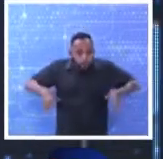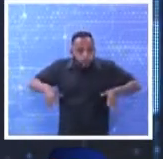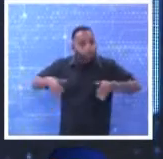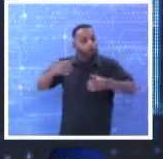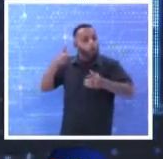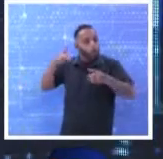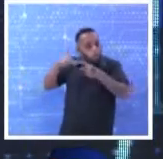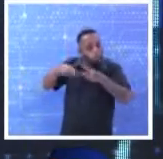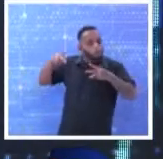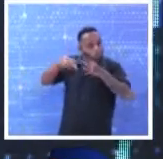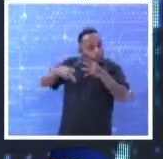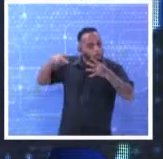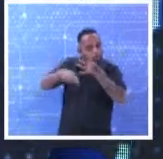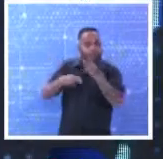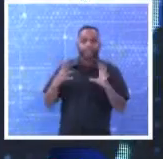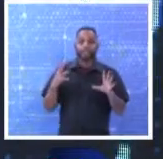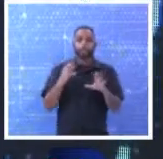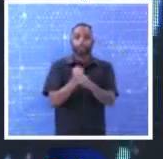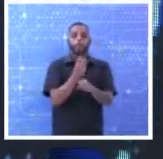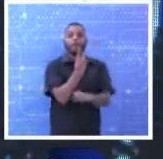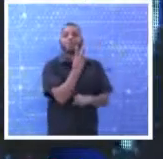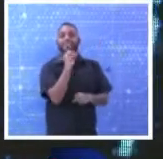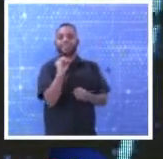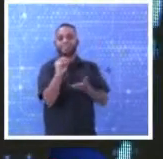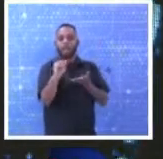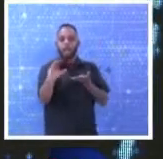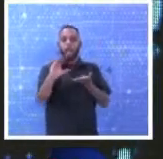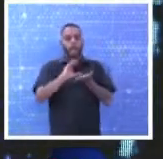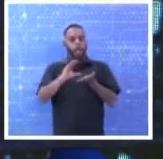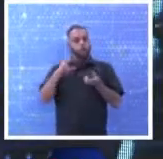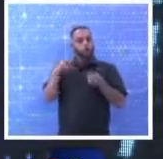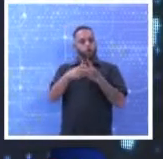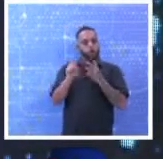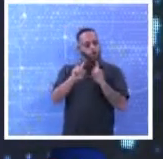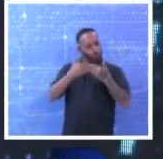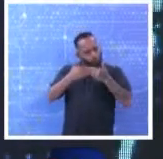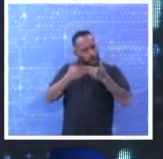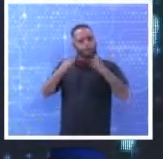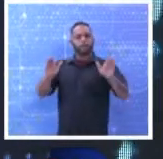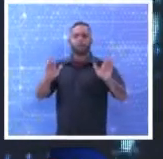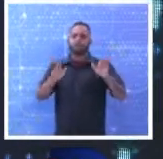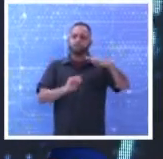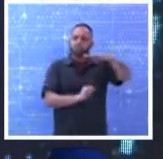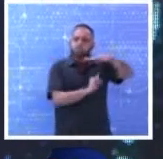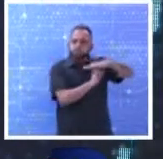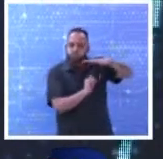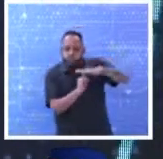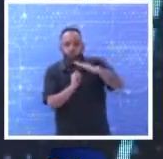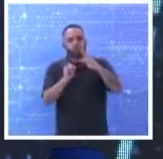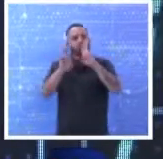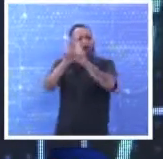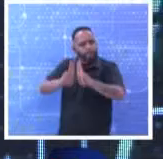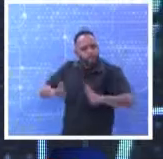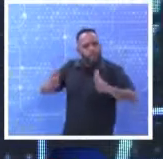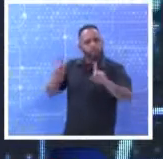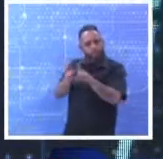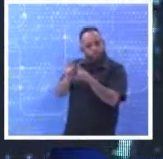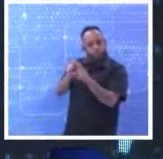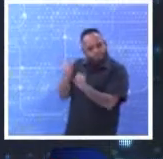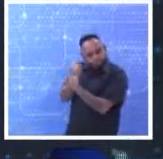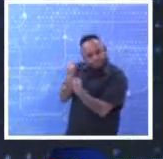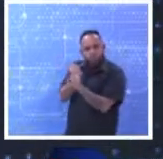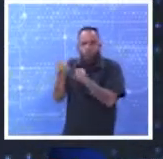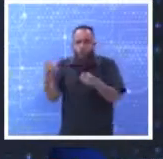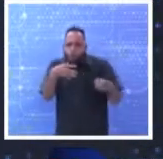a construção de 30 institutos federais ampliação de quatro campings da nossa universidade federal